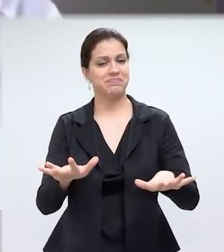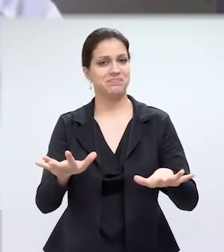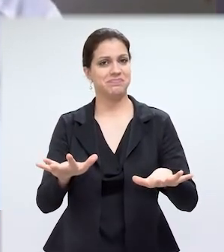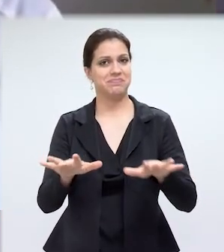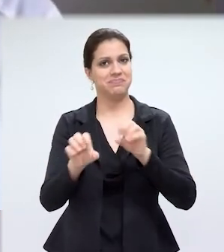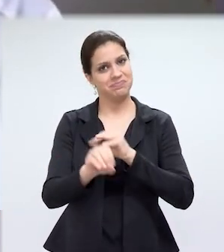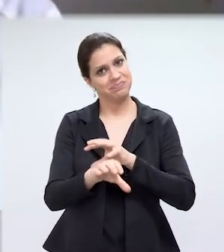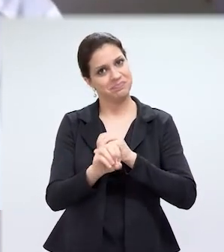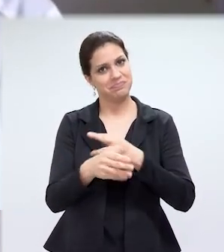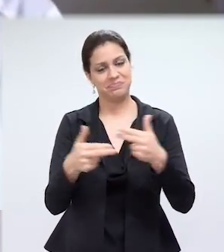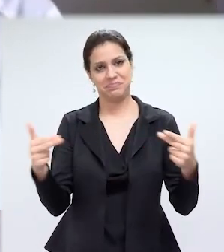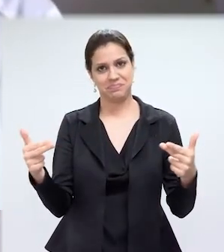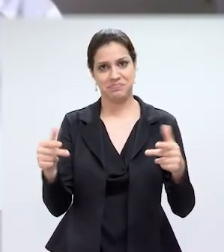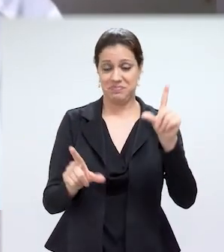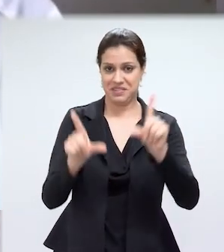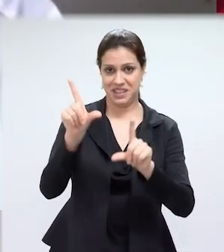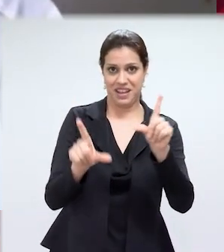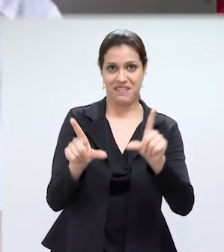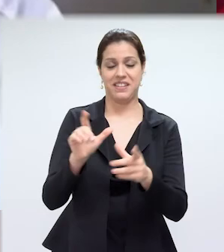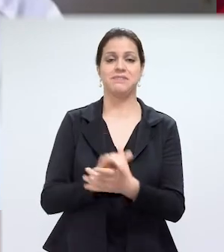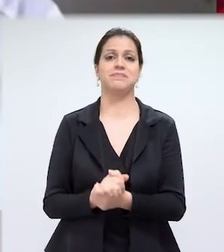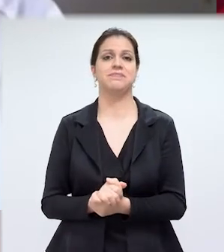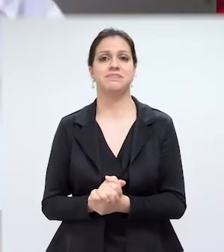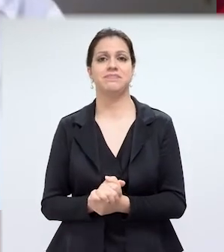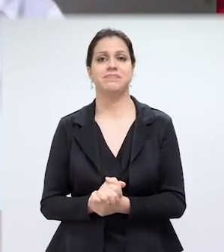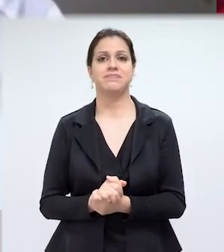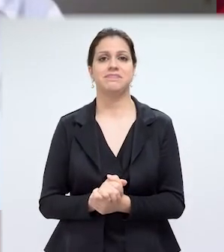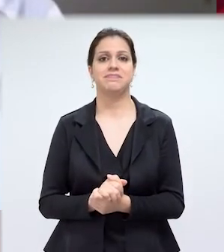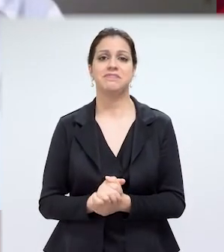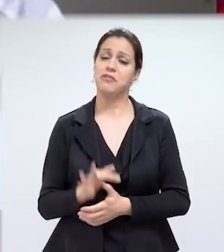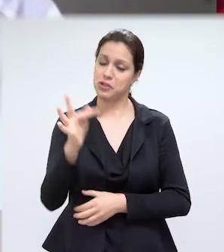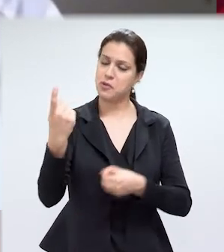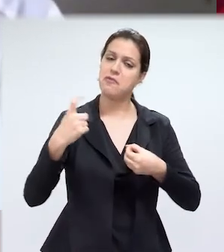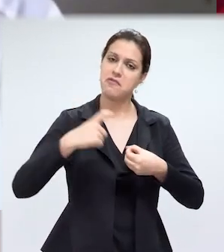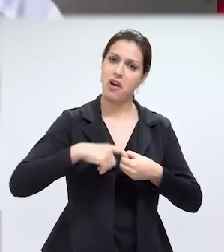é muito importante para a disseminação do nosso conteúdo. O link está aí